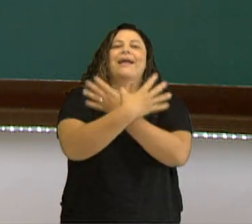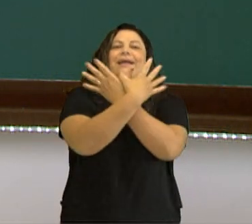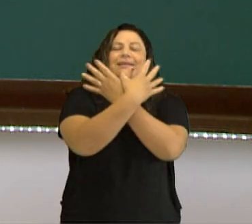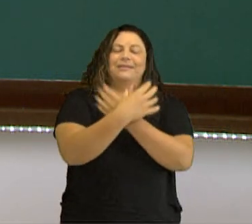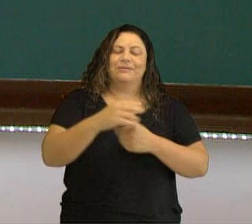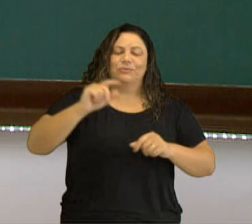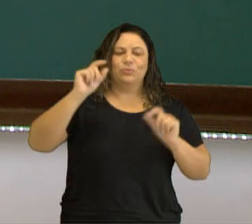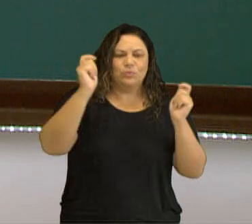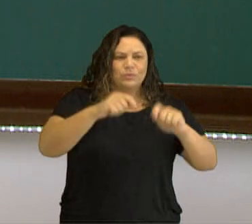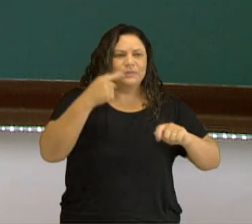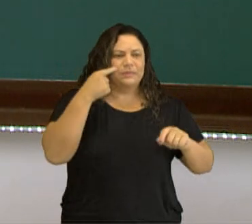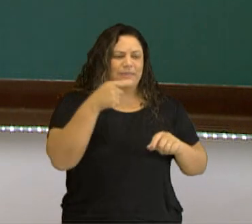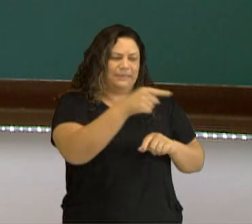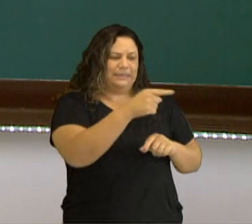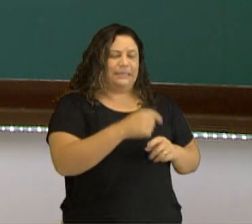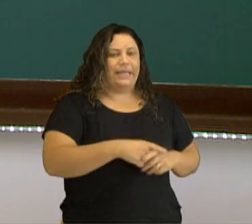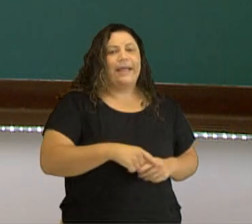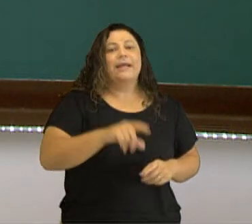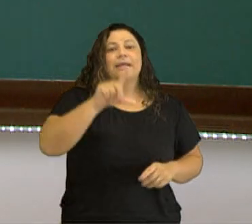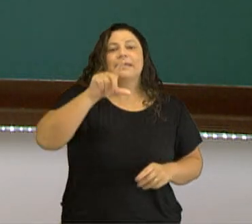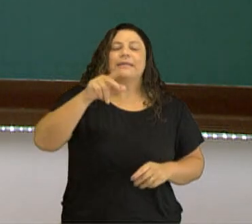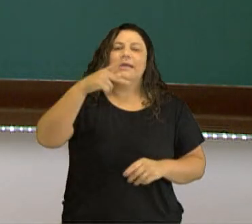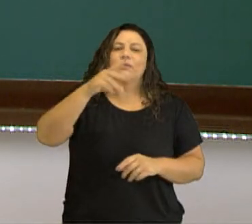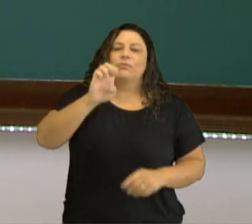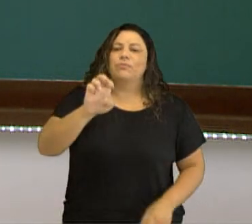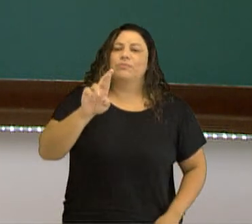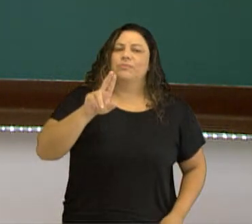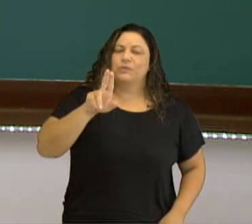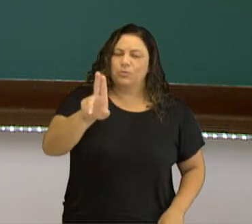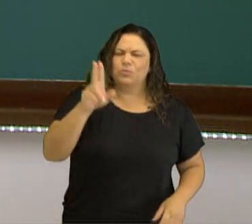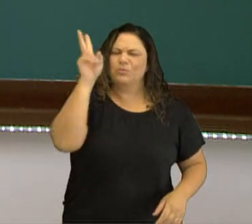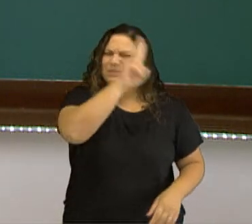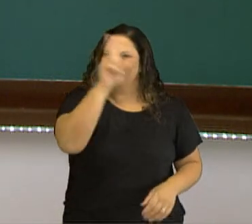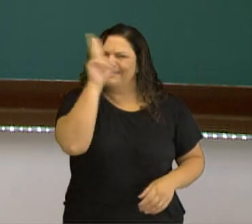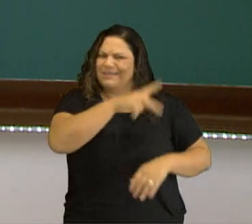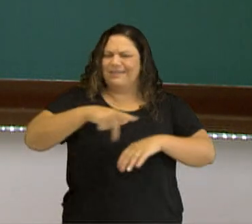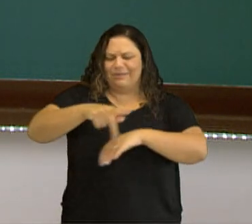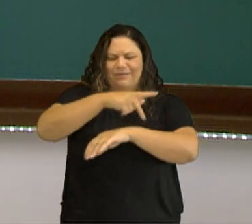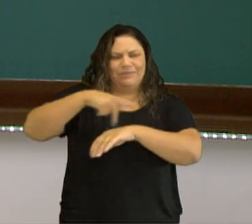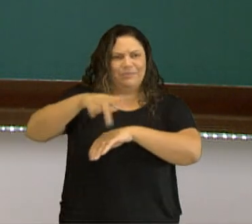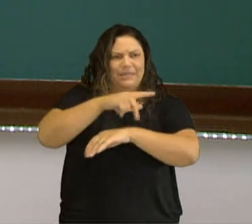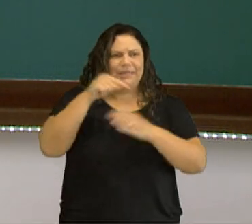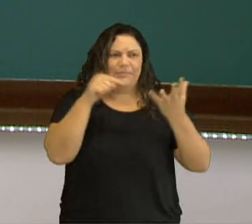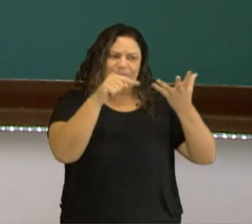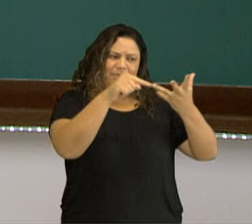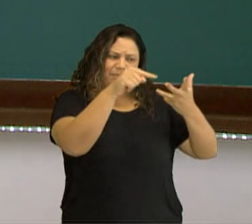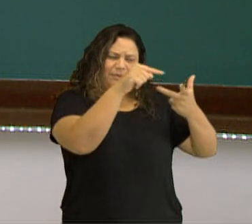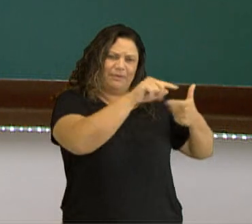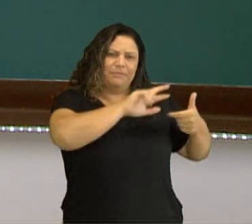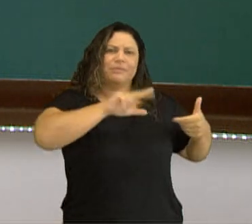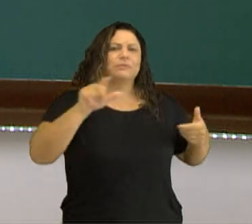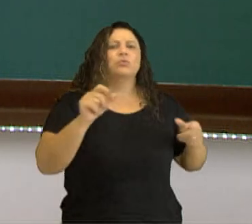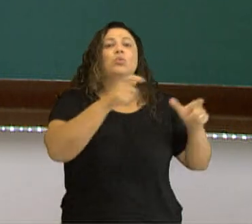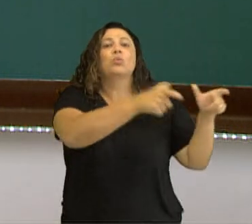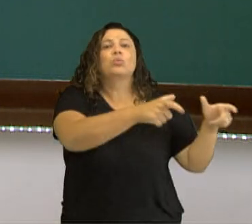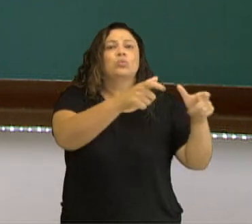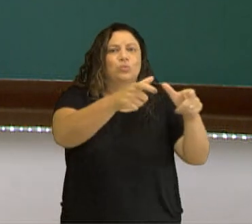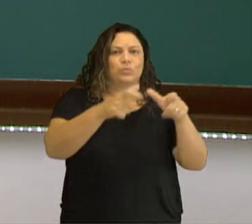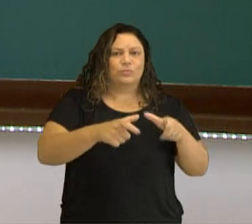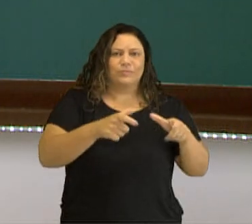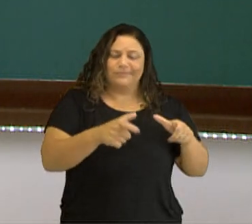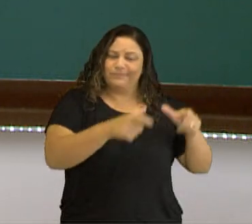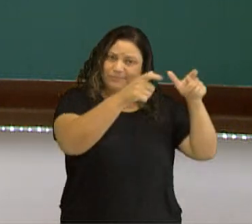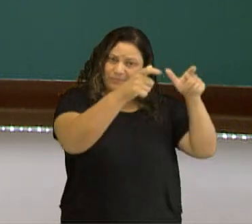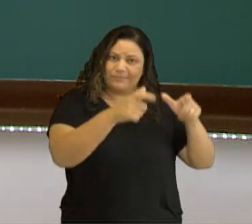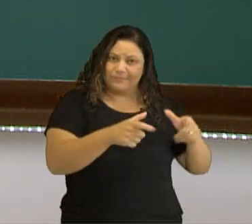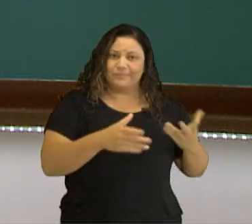aqui no Peru. Então aí você lembra, né, desses países citados aqui, ó, onde fica a localização desses países. Então a